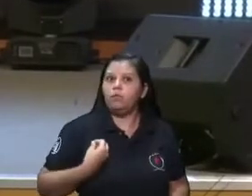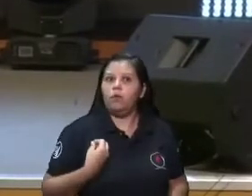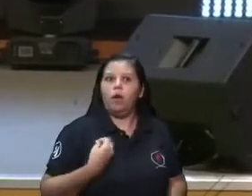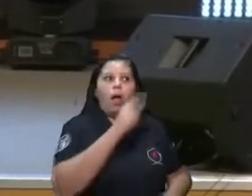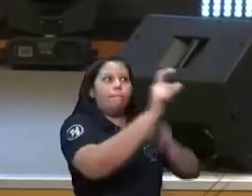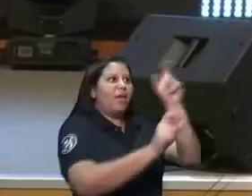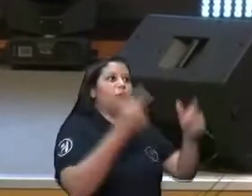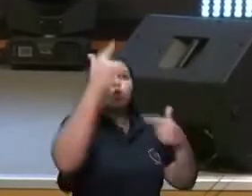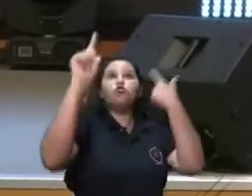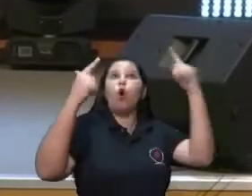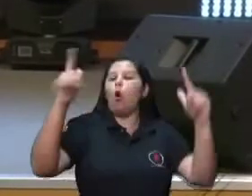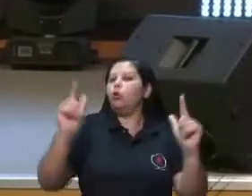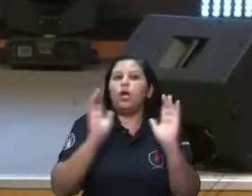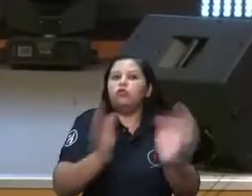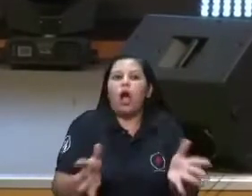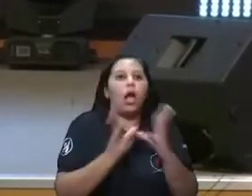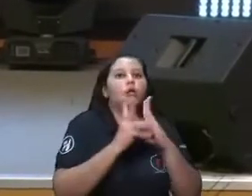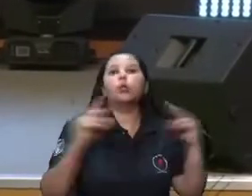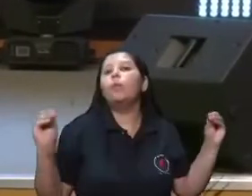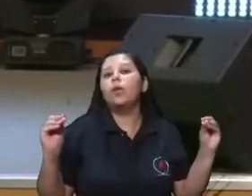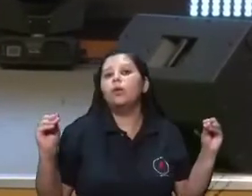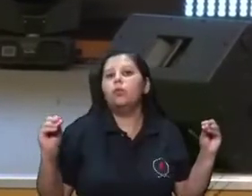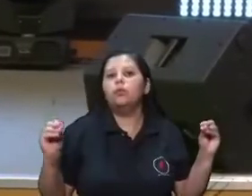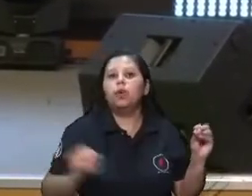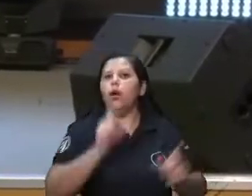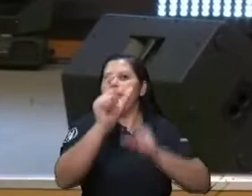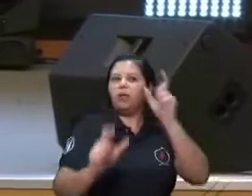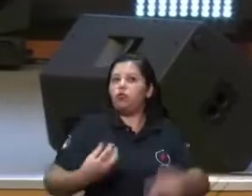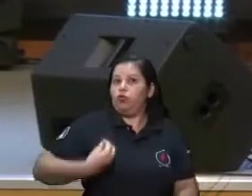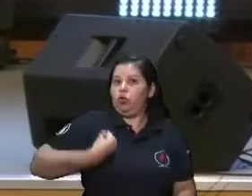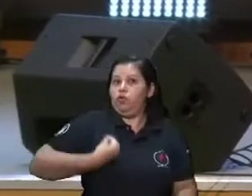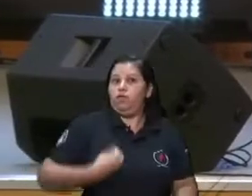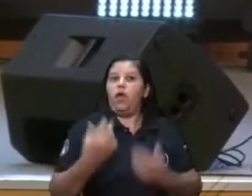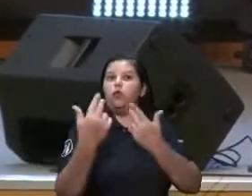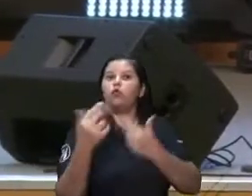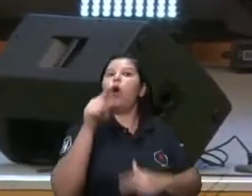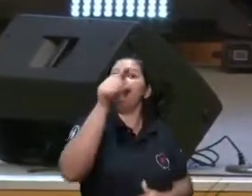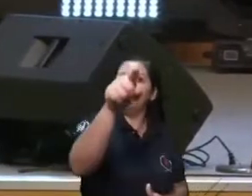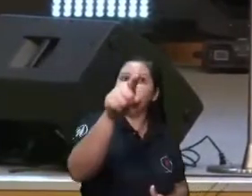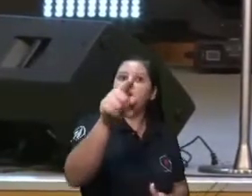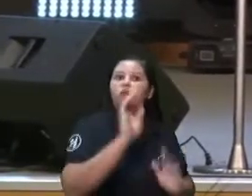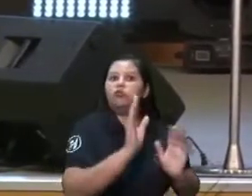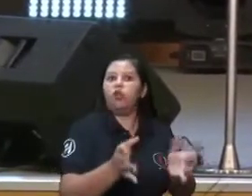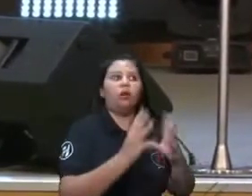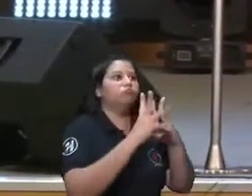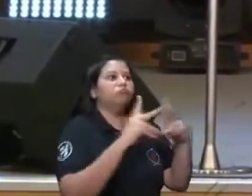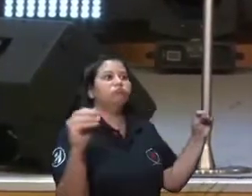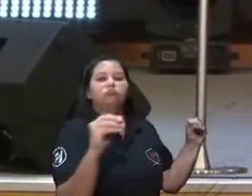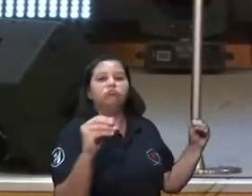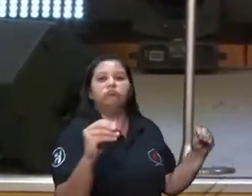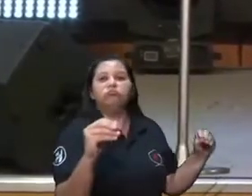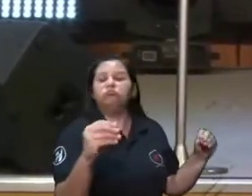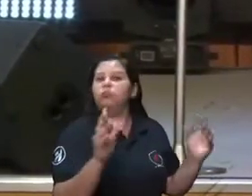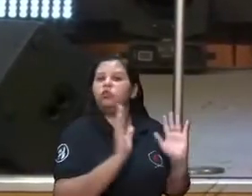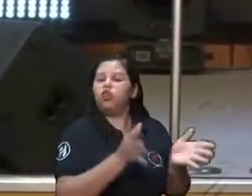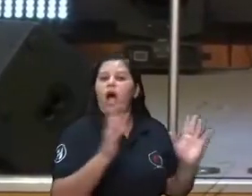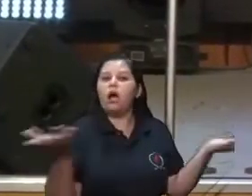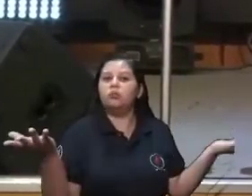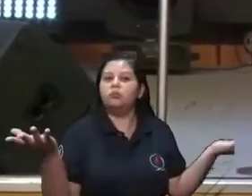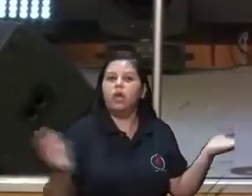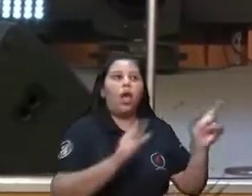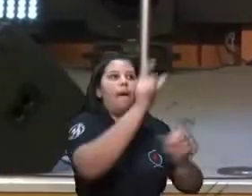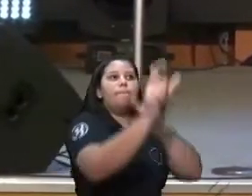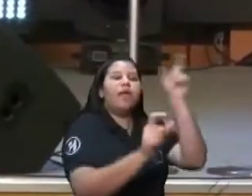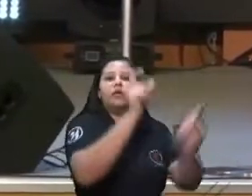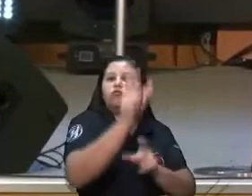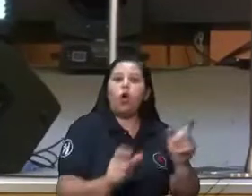Pessoas que viveram coisas semelhantes a você já pereceram há muito tempo. Pessoas que ouviram